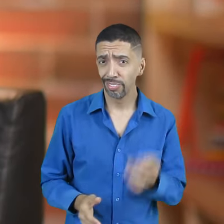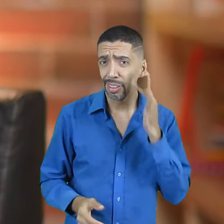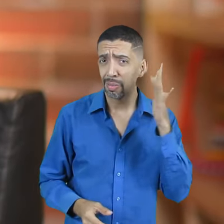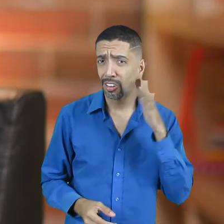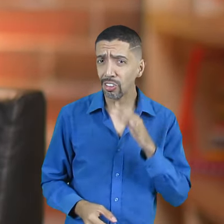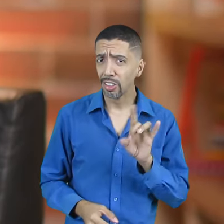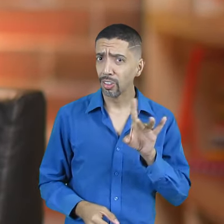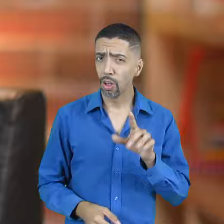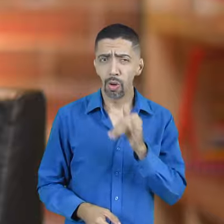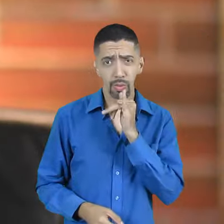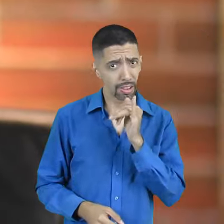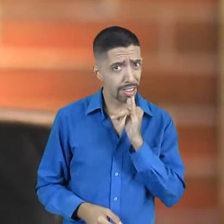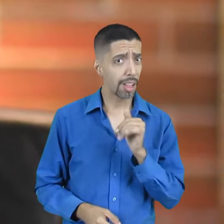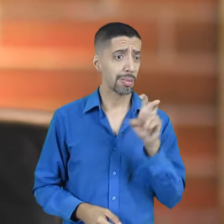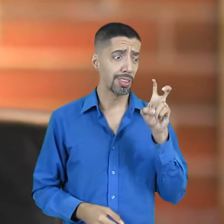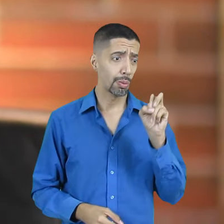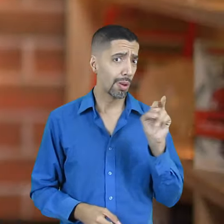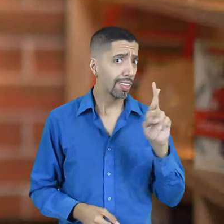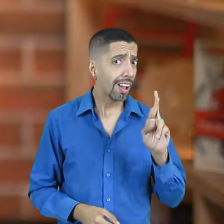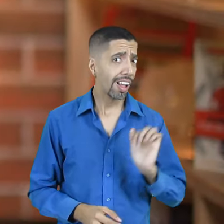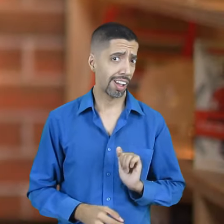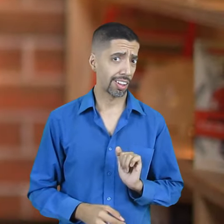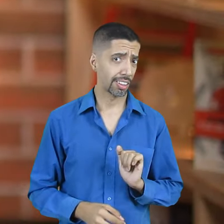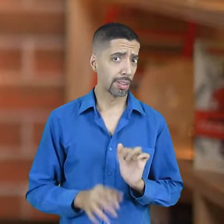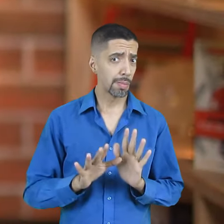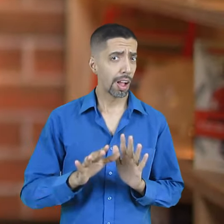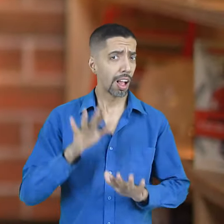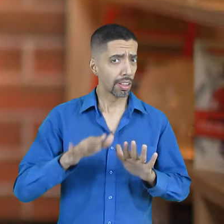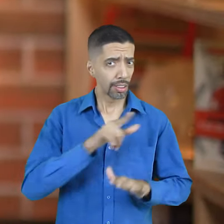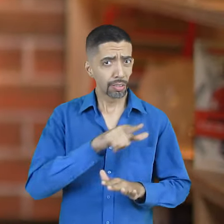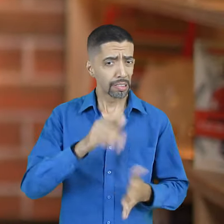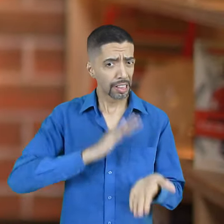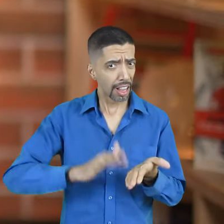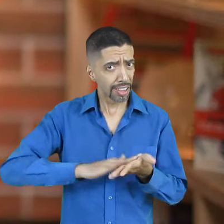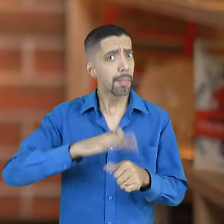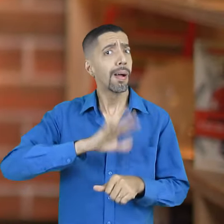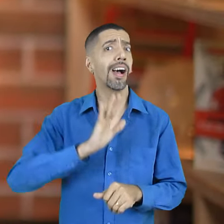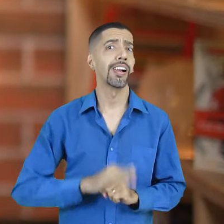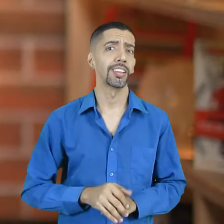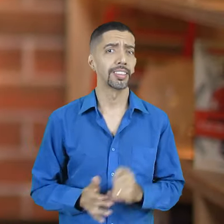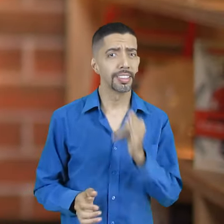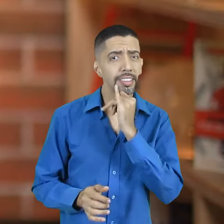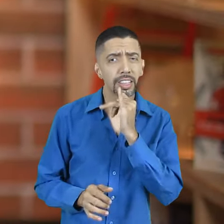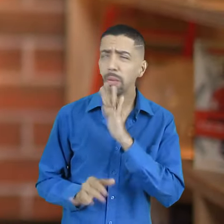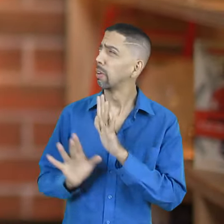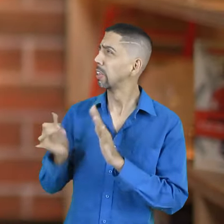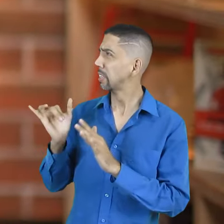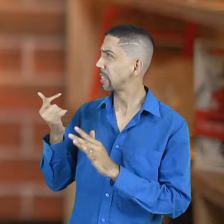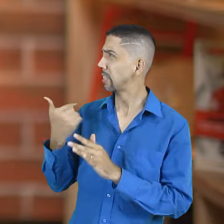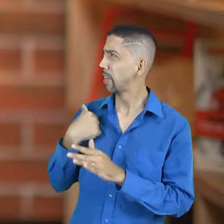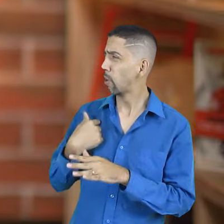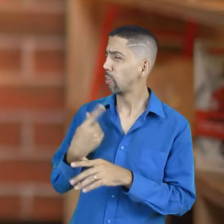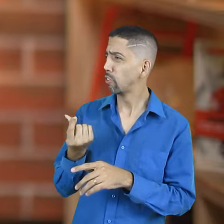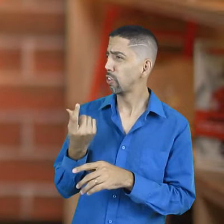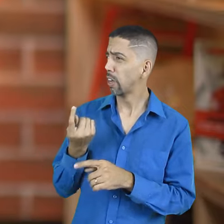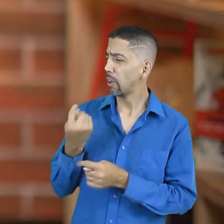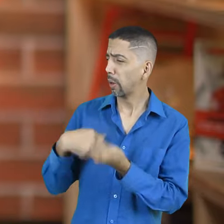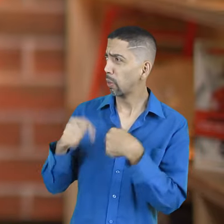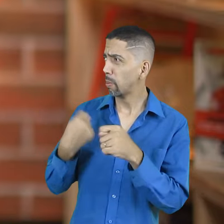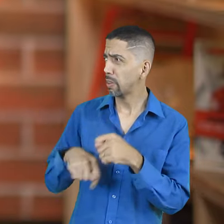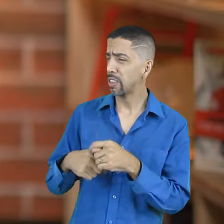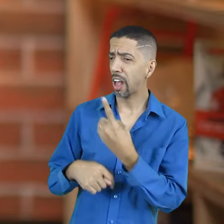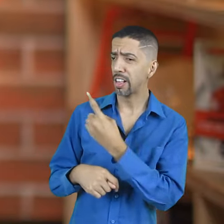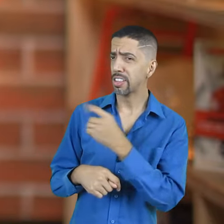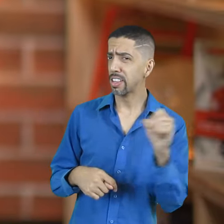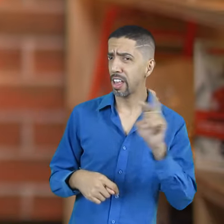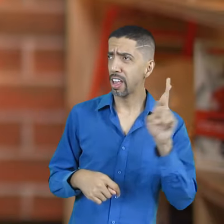assim, um toque de caixa, né? Pois é, estou colocando aqui um exemplo, porque às vezes as pessoas falam assim, quer dizer que se eu economizar